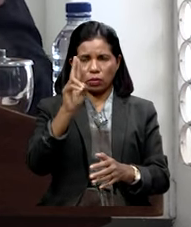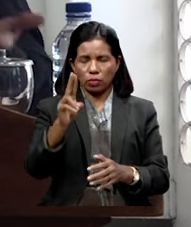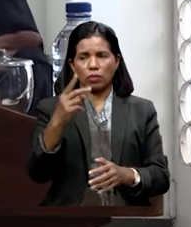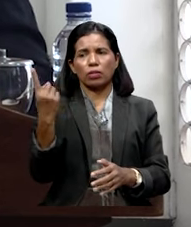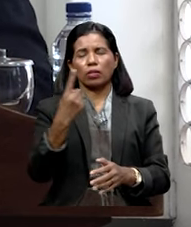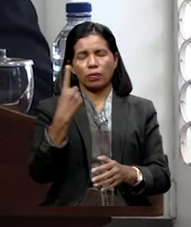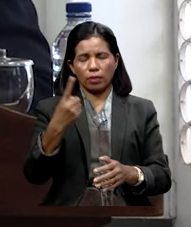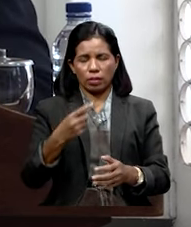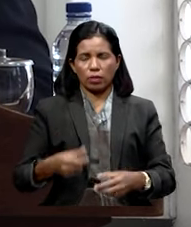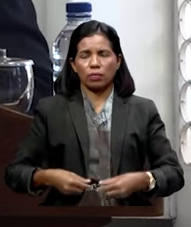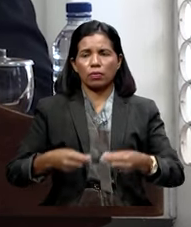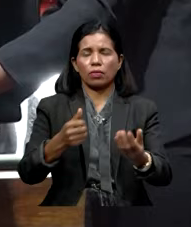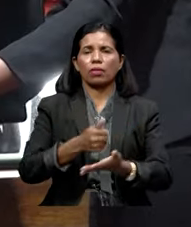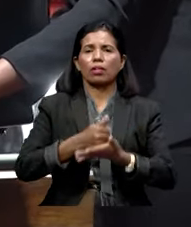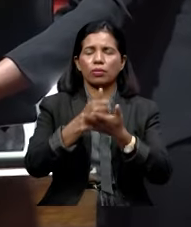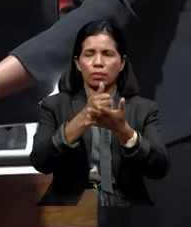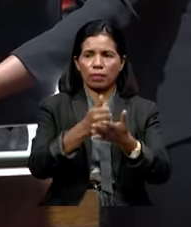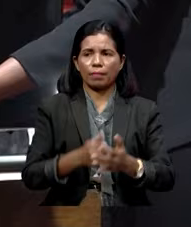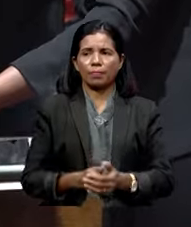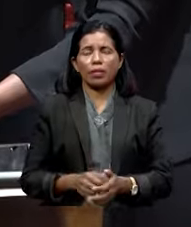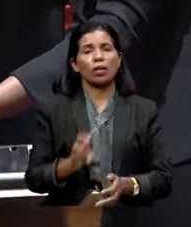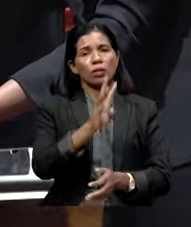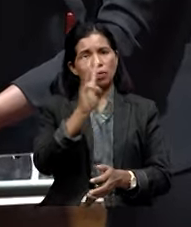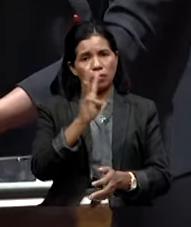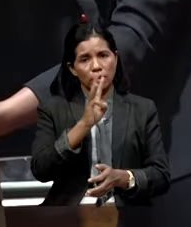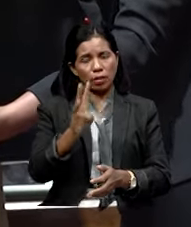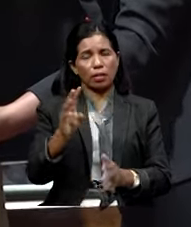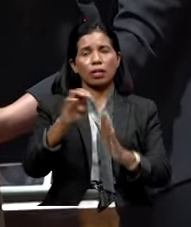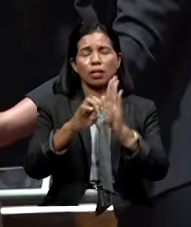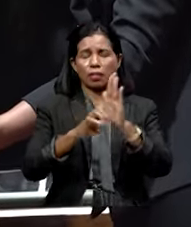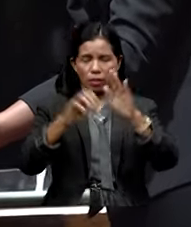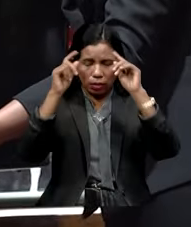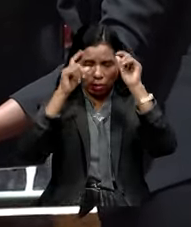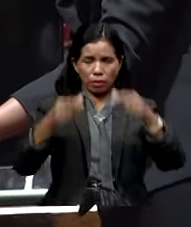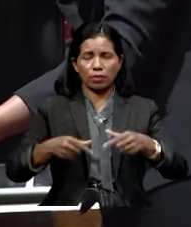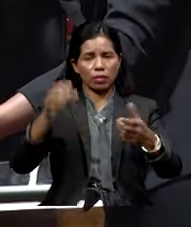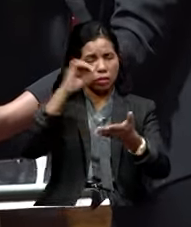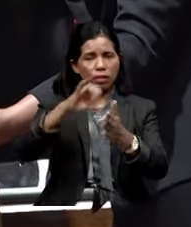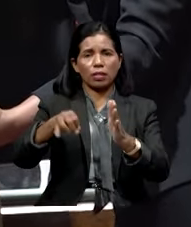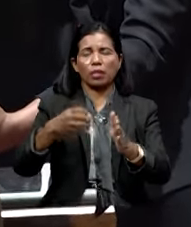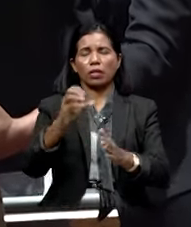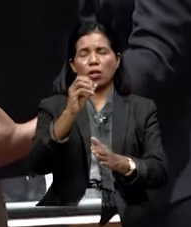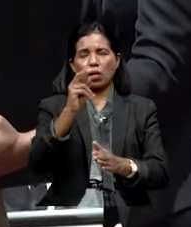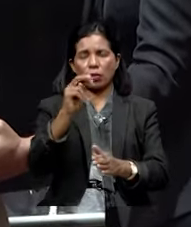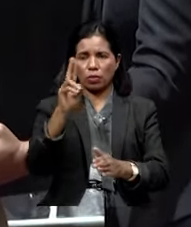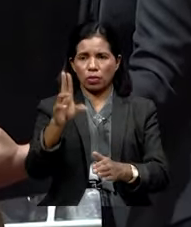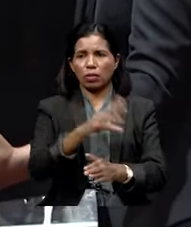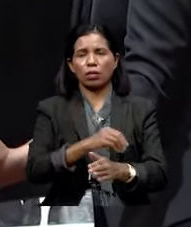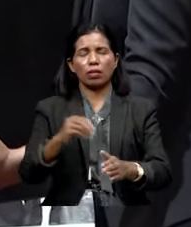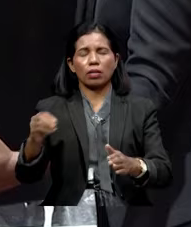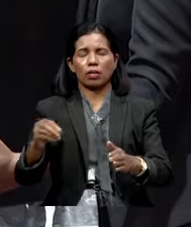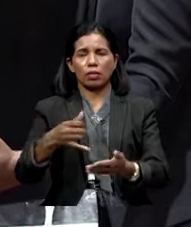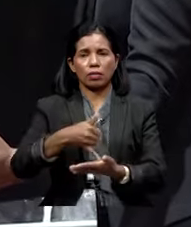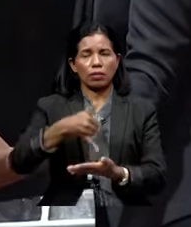for apoio. Além de nem, a quarta nemos, Estado Timor-Leste condecora secretário-geral ONU, António Guterres, com medalha Ordem